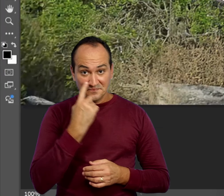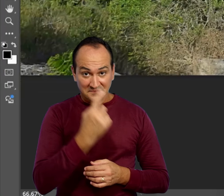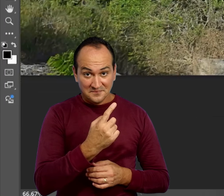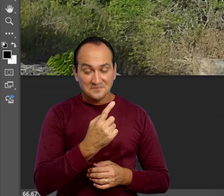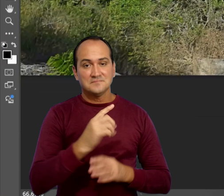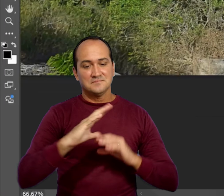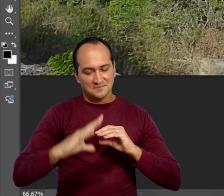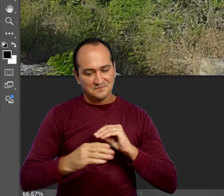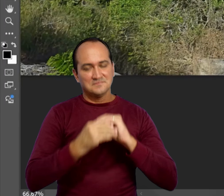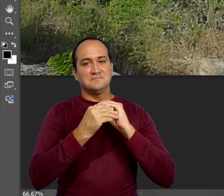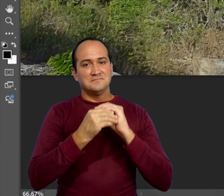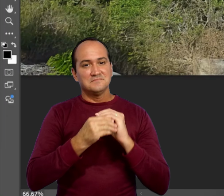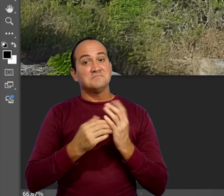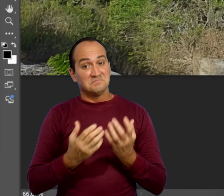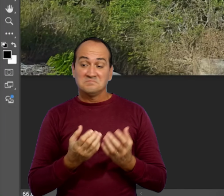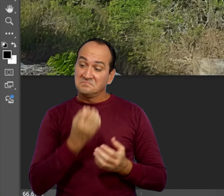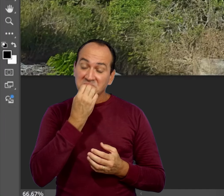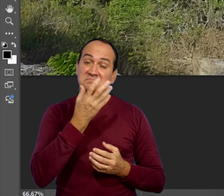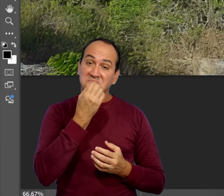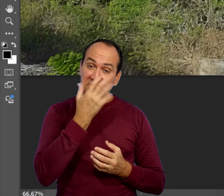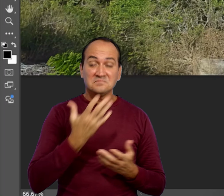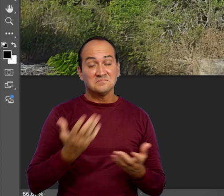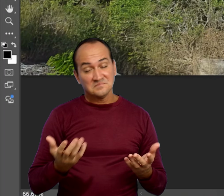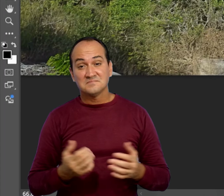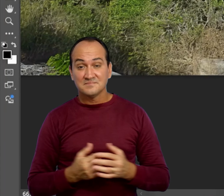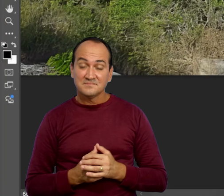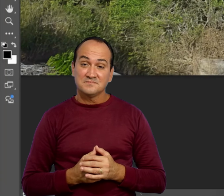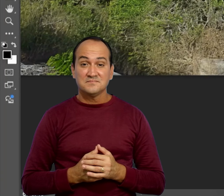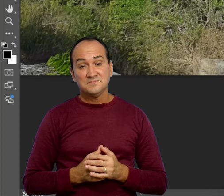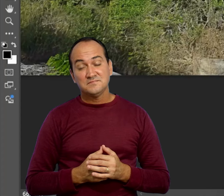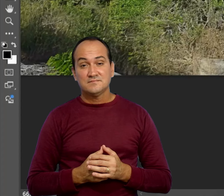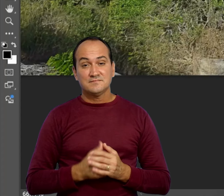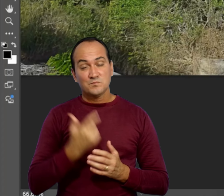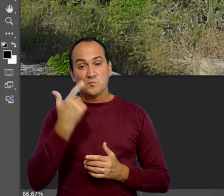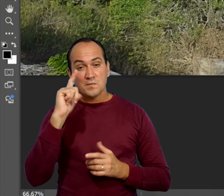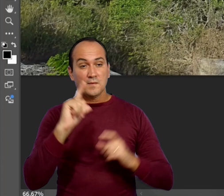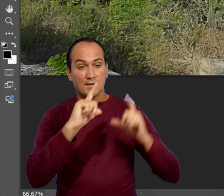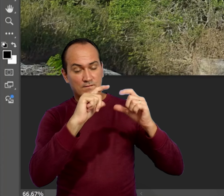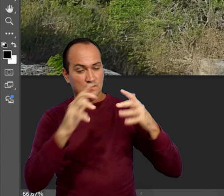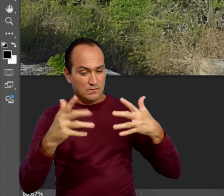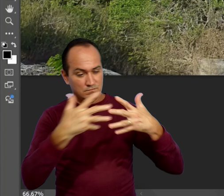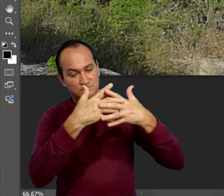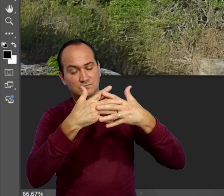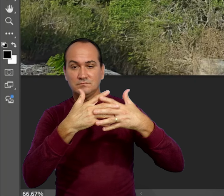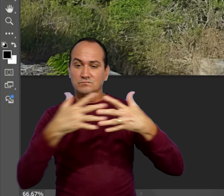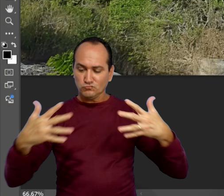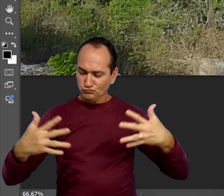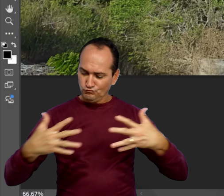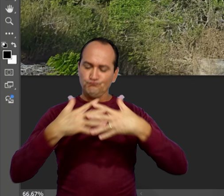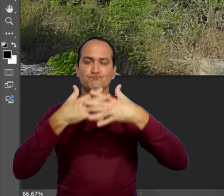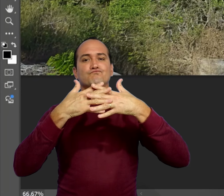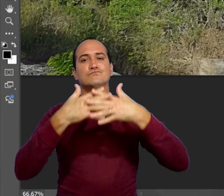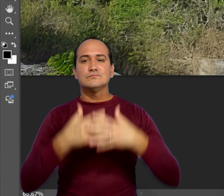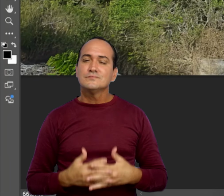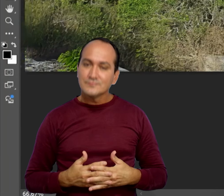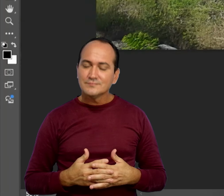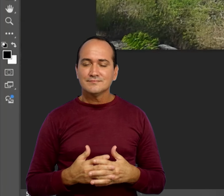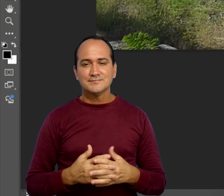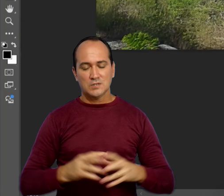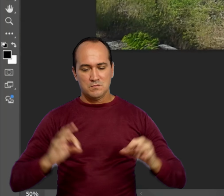Então, ó, como vocês viram, criou uma integração bastante aceitável, né, dessa outra foto dentro dessa daqui,